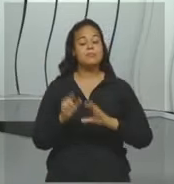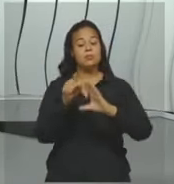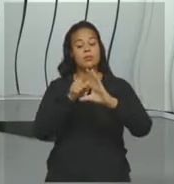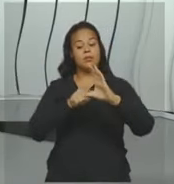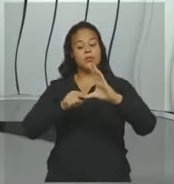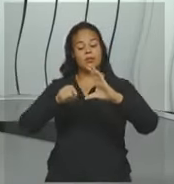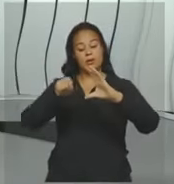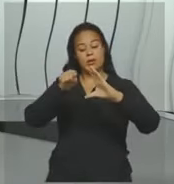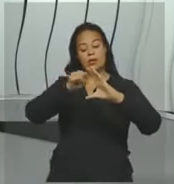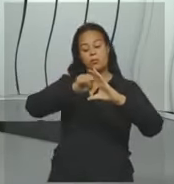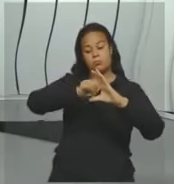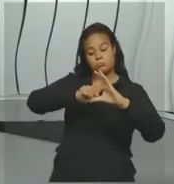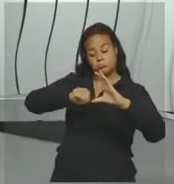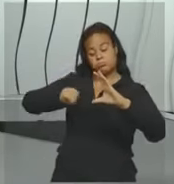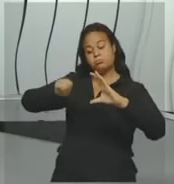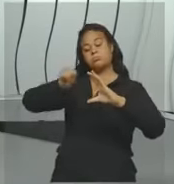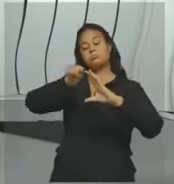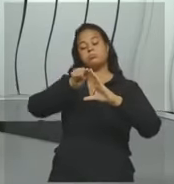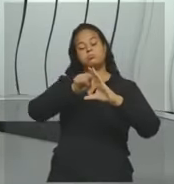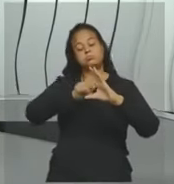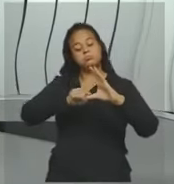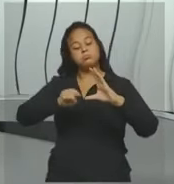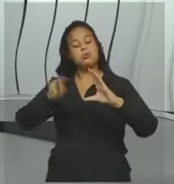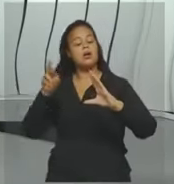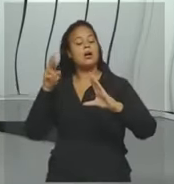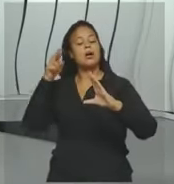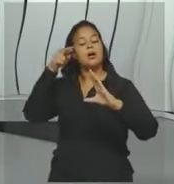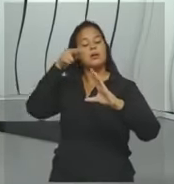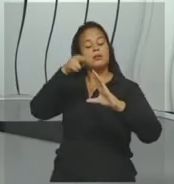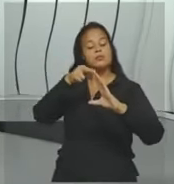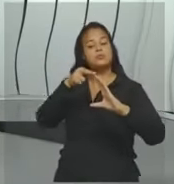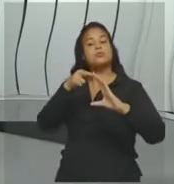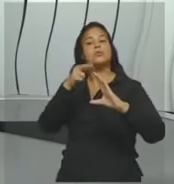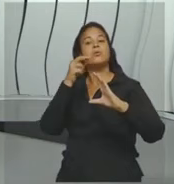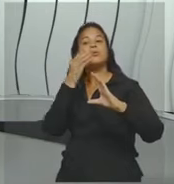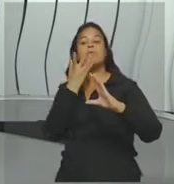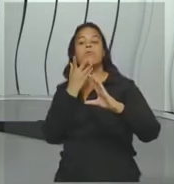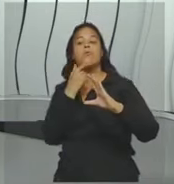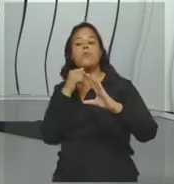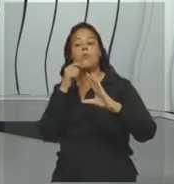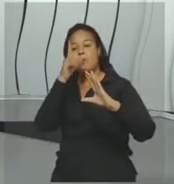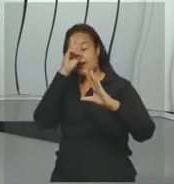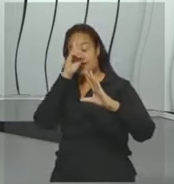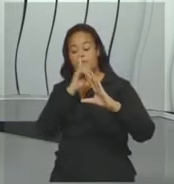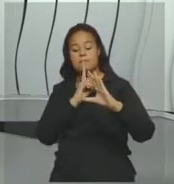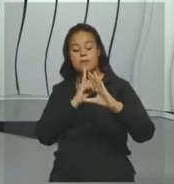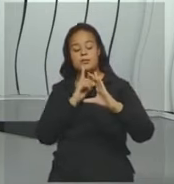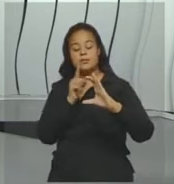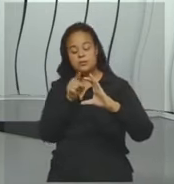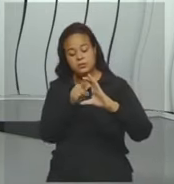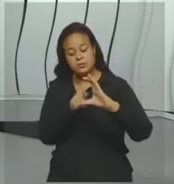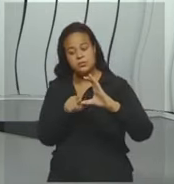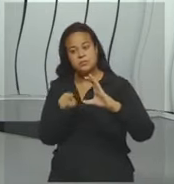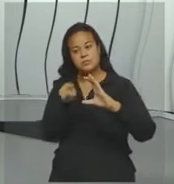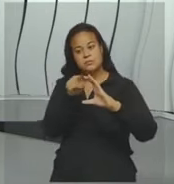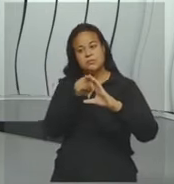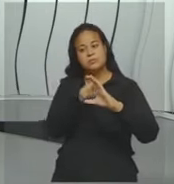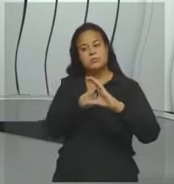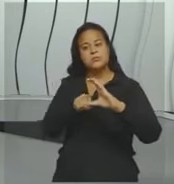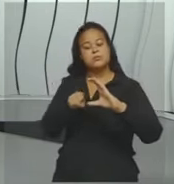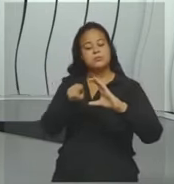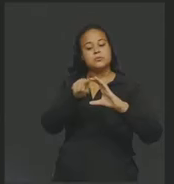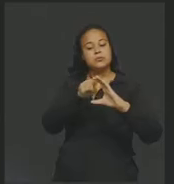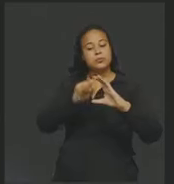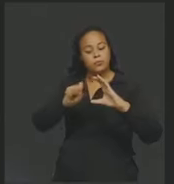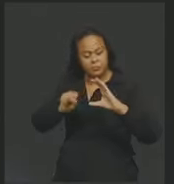seu centro, né? Aqui no caso desse desenho eu representei o centro de cor amarela. A roda é capaz de transmitir de forma ampliada